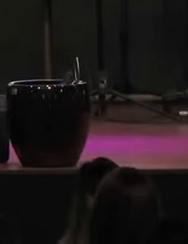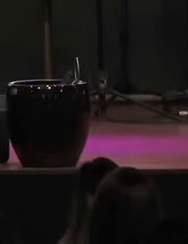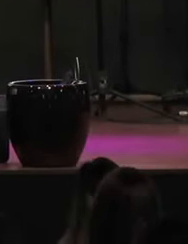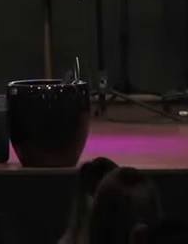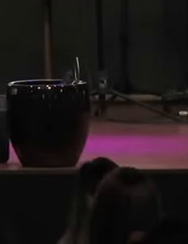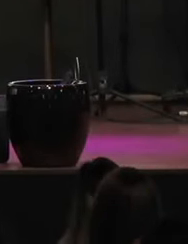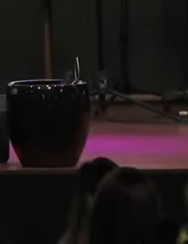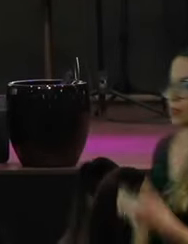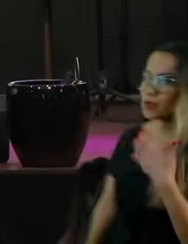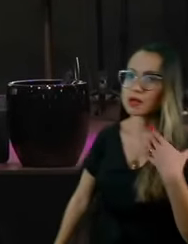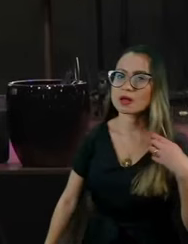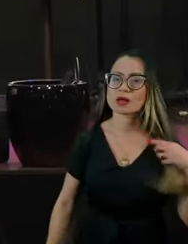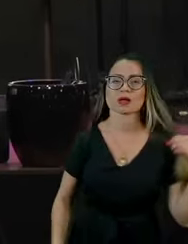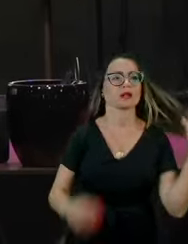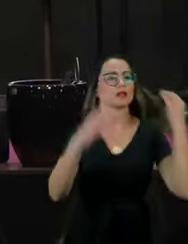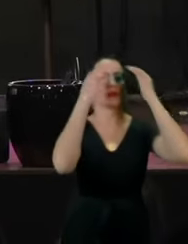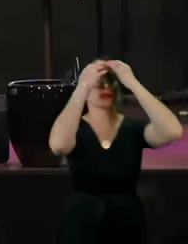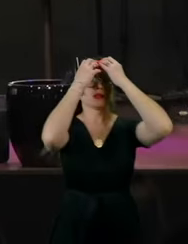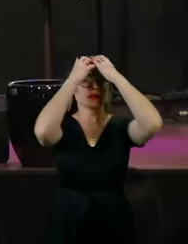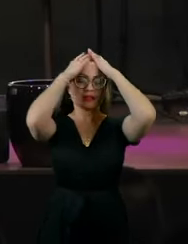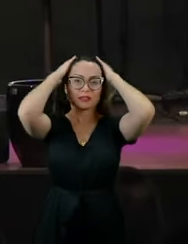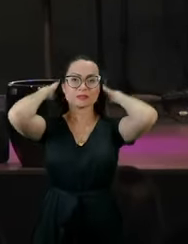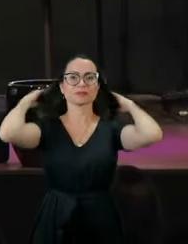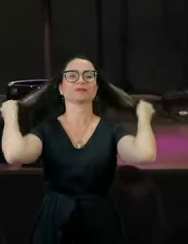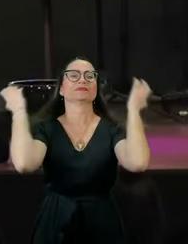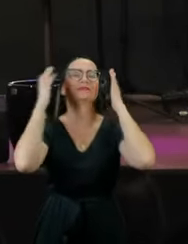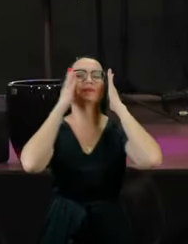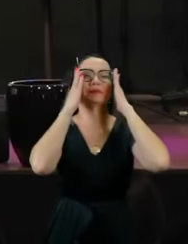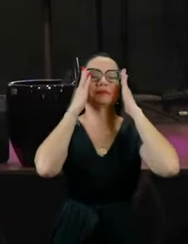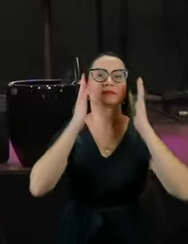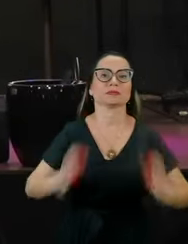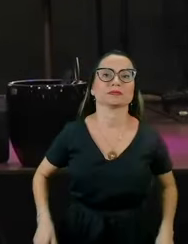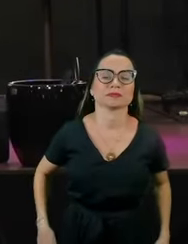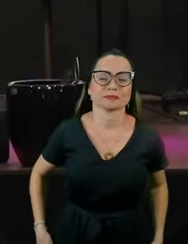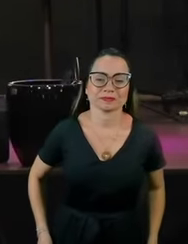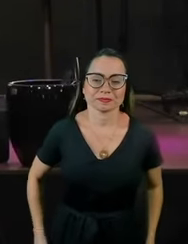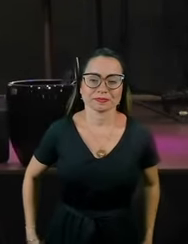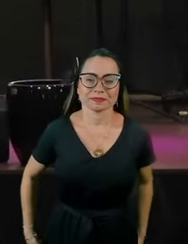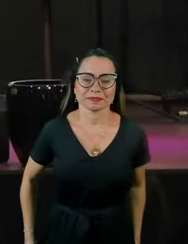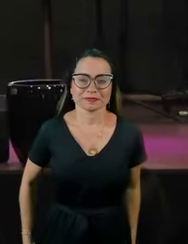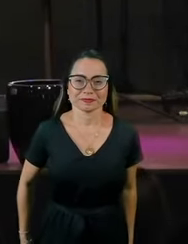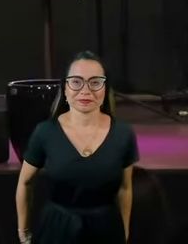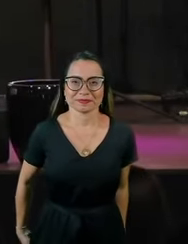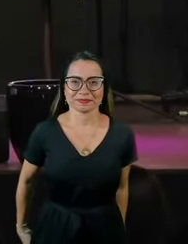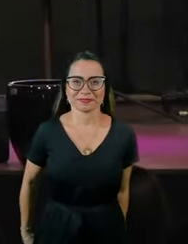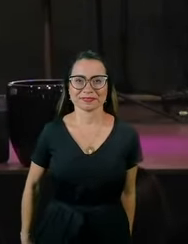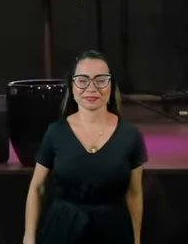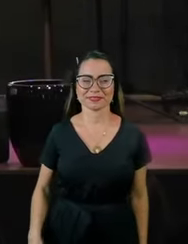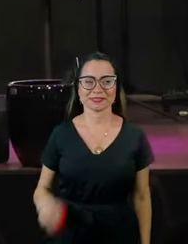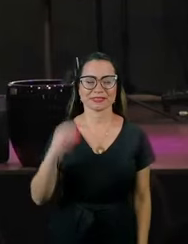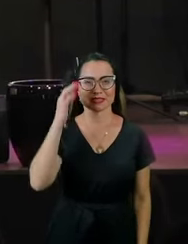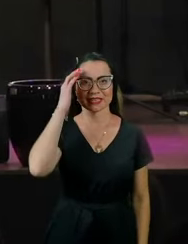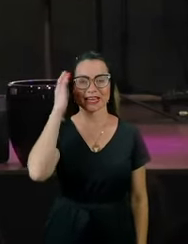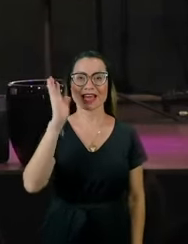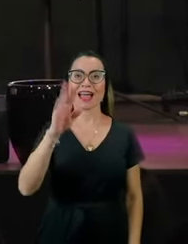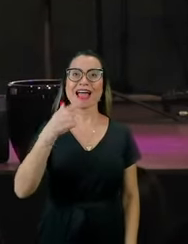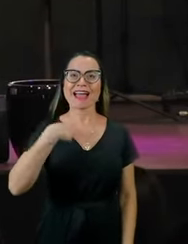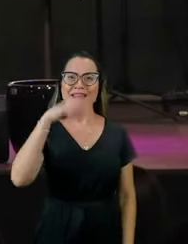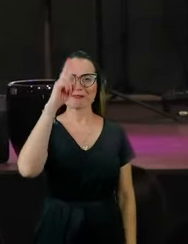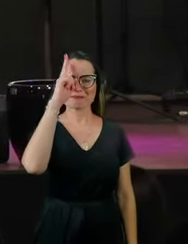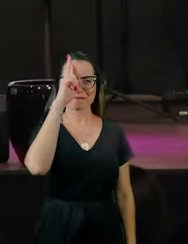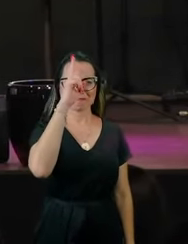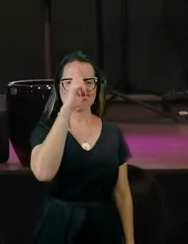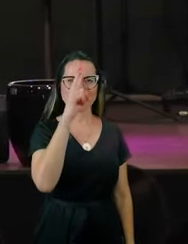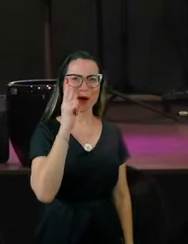Aí Aslan continua falando, sim, eu te conheço, você mora na rua tal e tal e tal, e você gosta disso, disso, disso. Eu me identifiquei com Pedro,